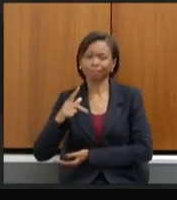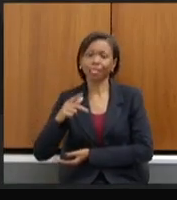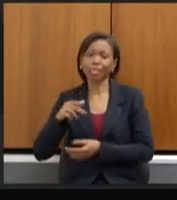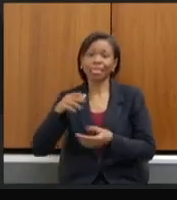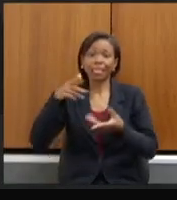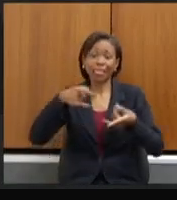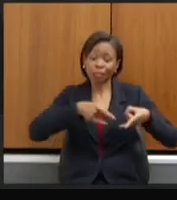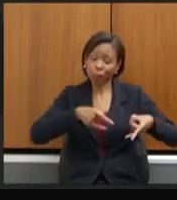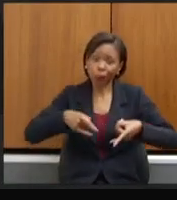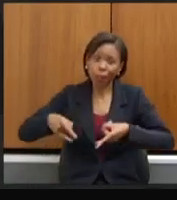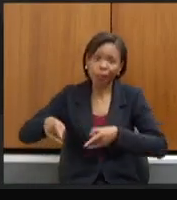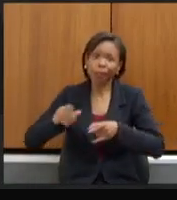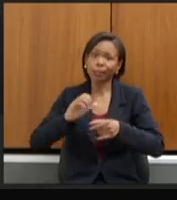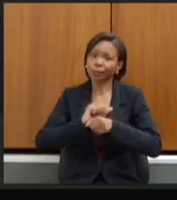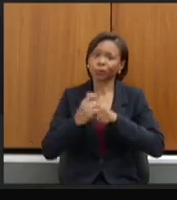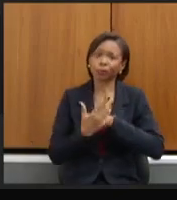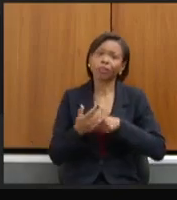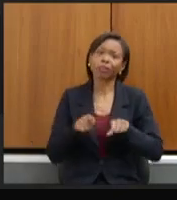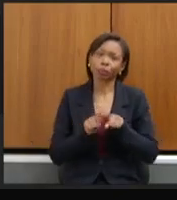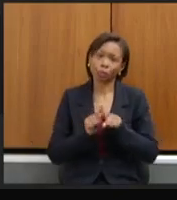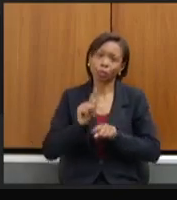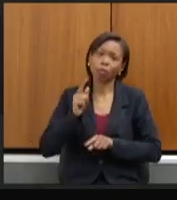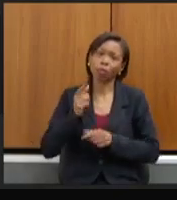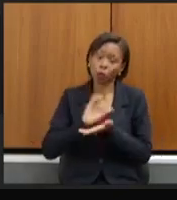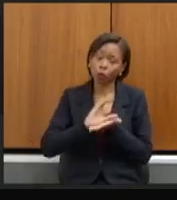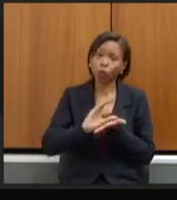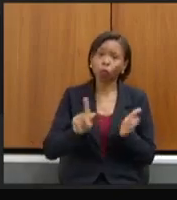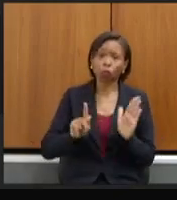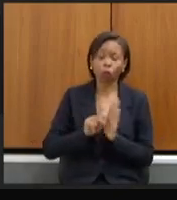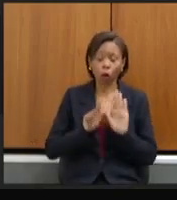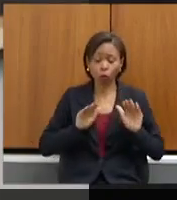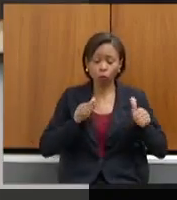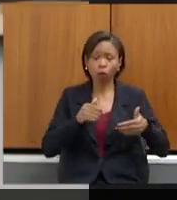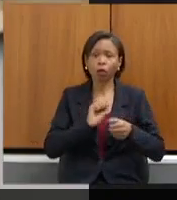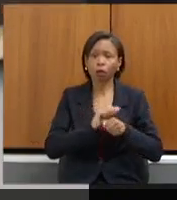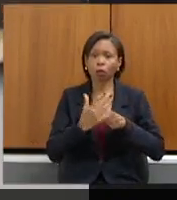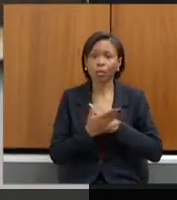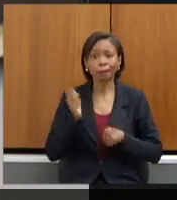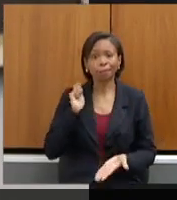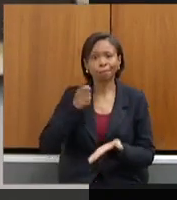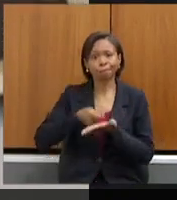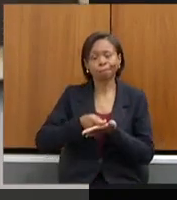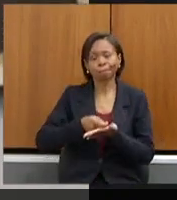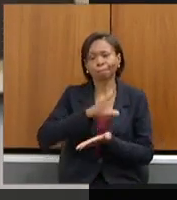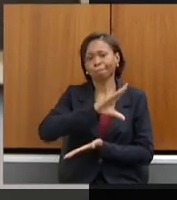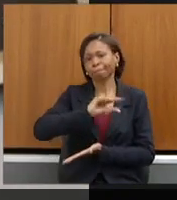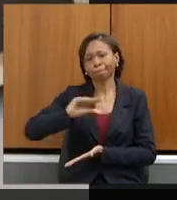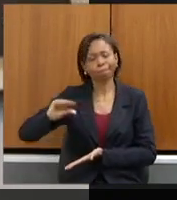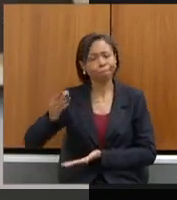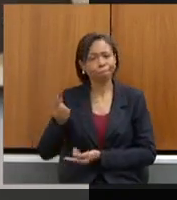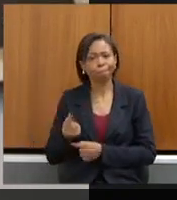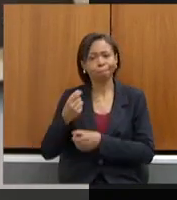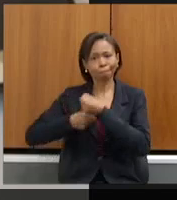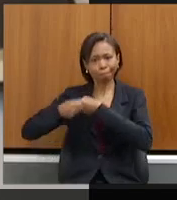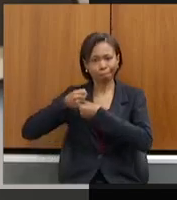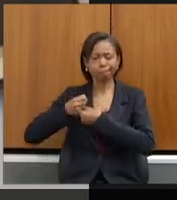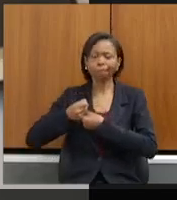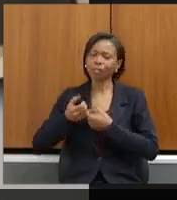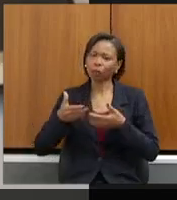e dos recursos de convite que foram pagos né atrasar se sair queria uma